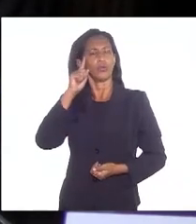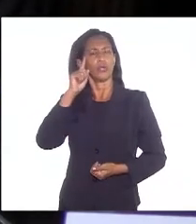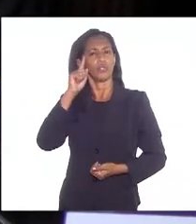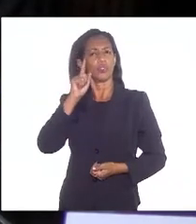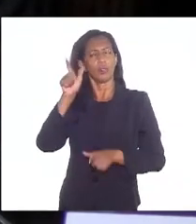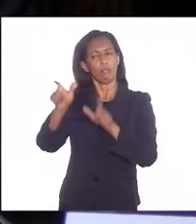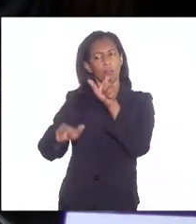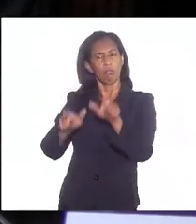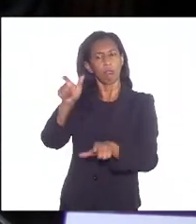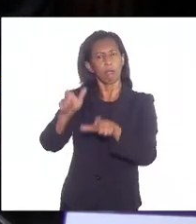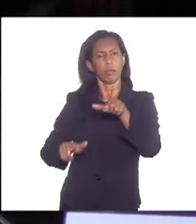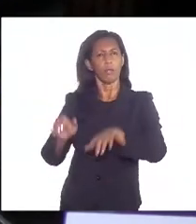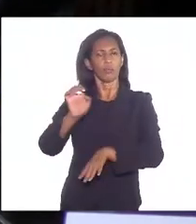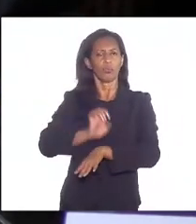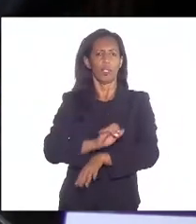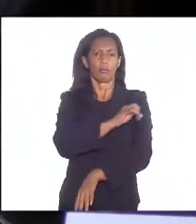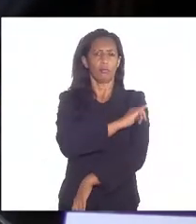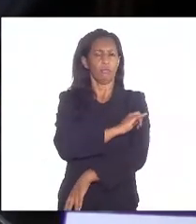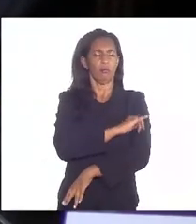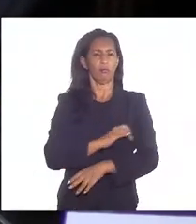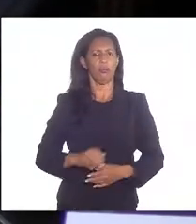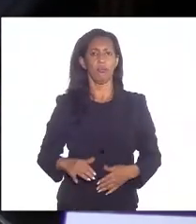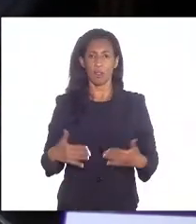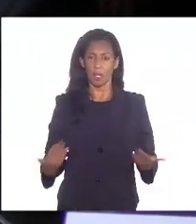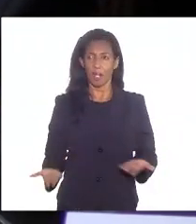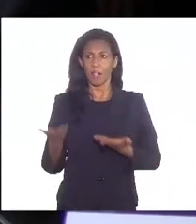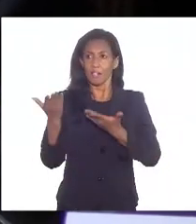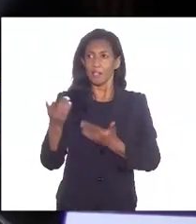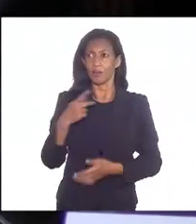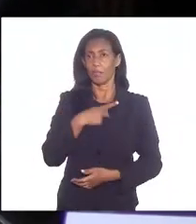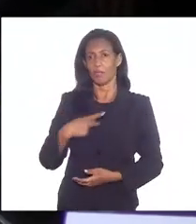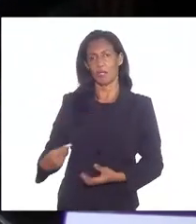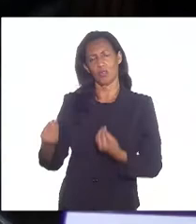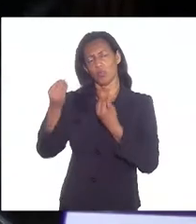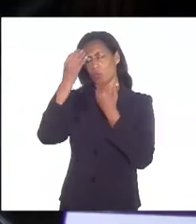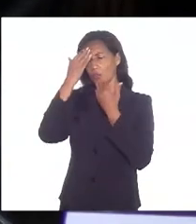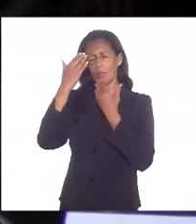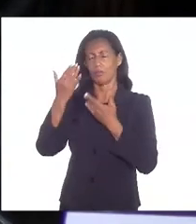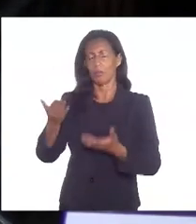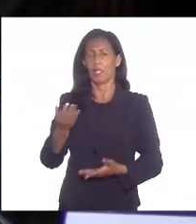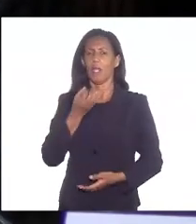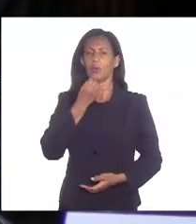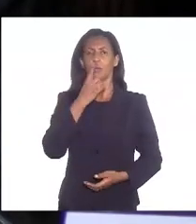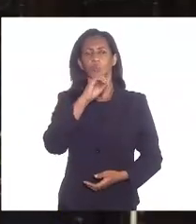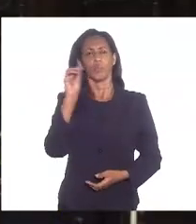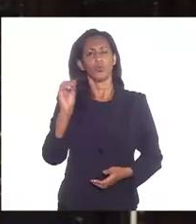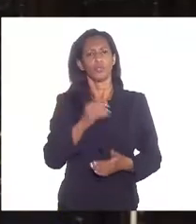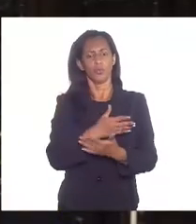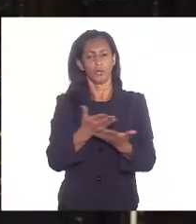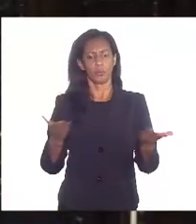cidadão fluminense. Era isso, senhor presidente. Muito obrigado e um bom dia a todos.